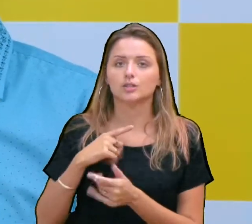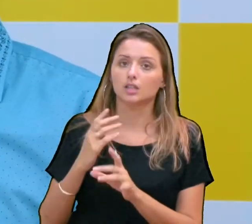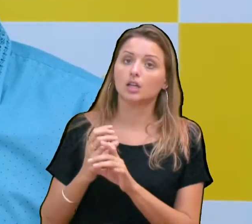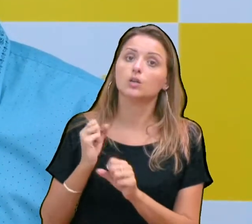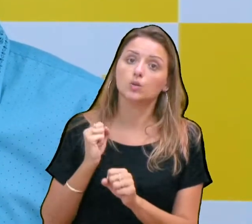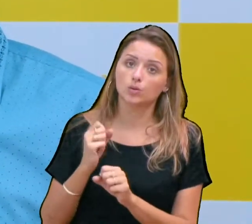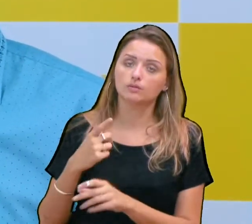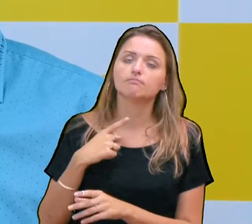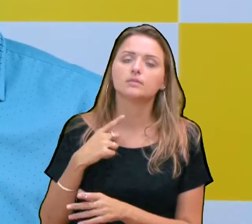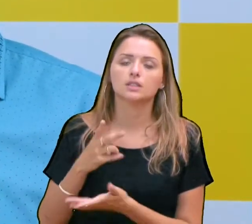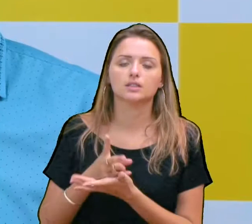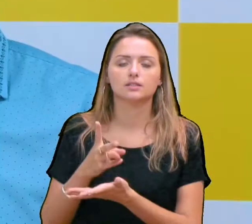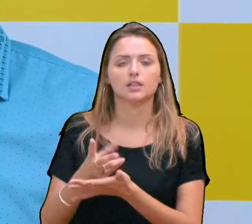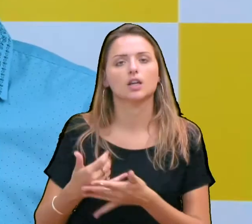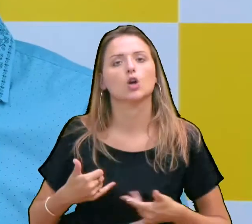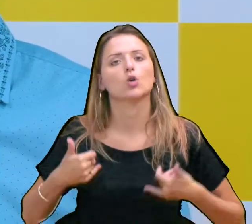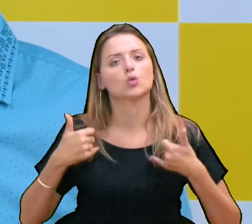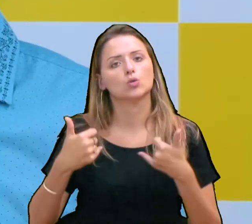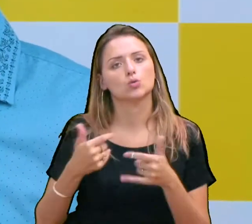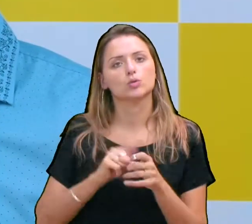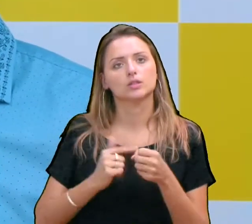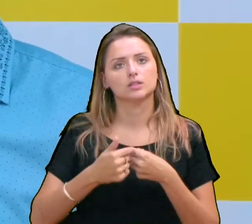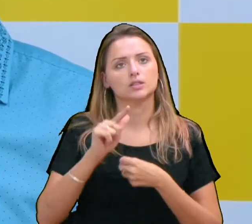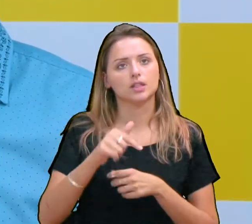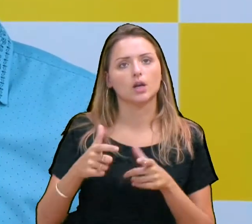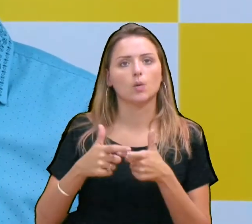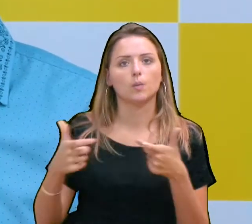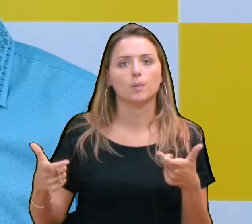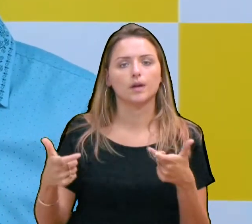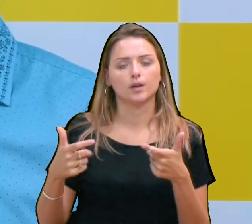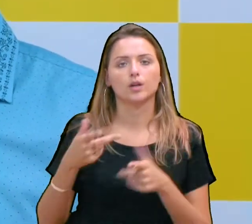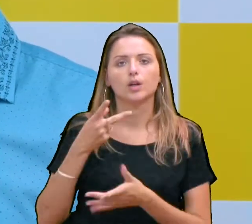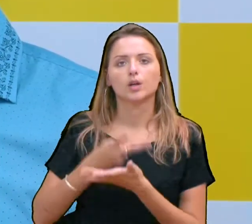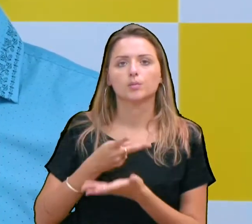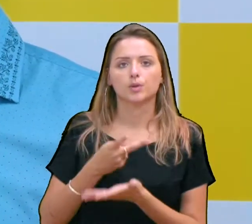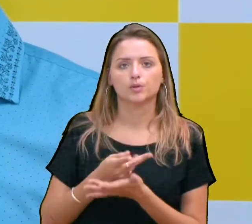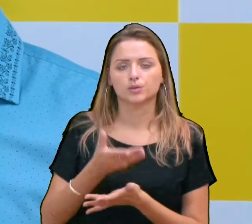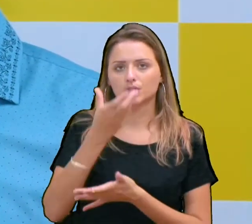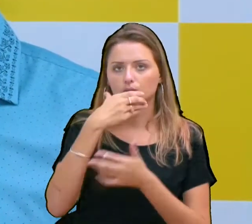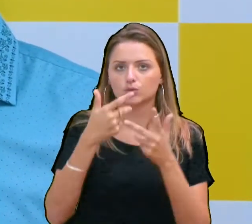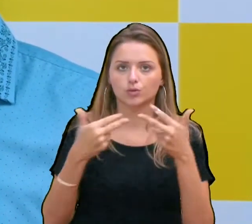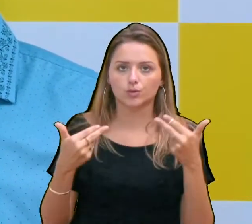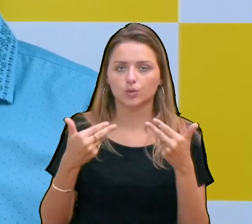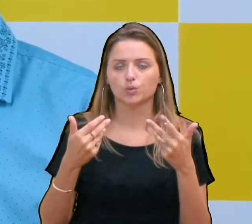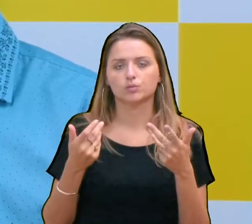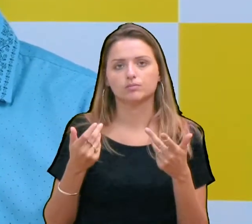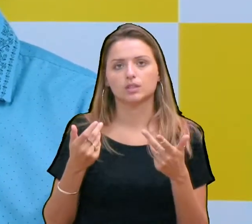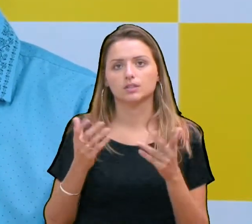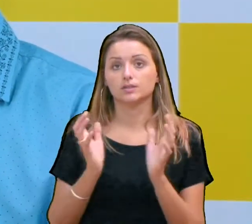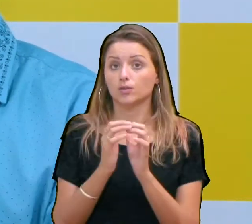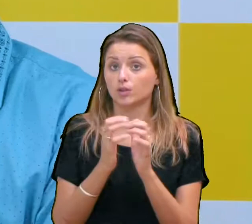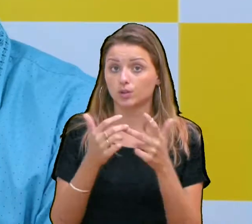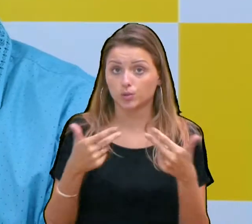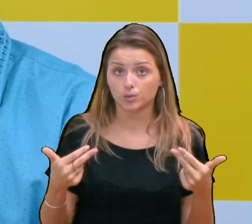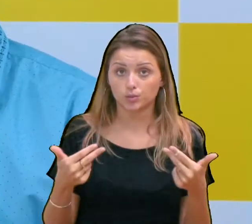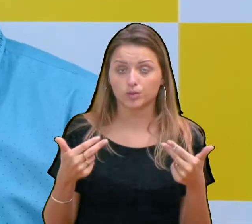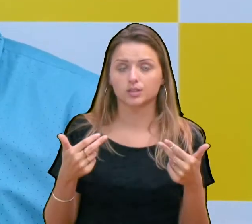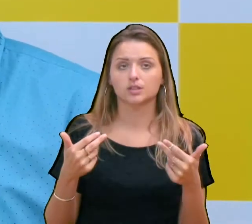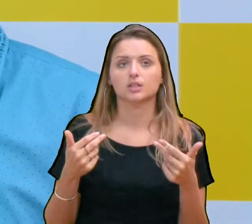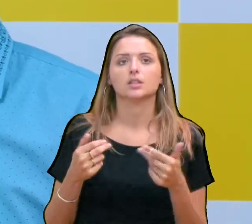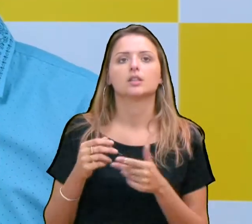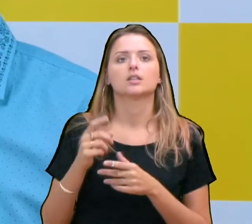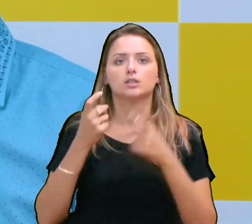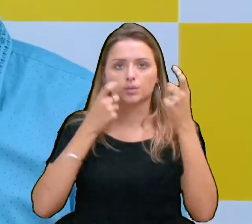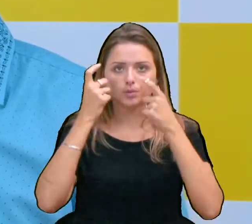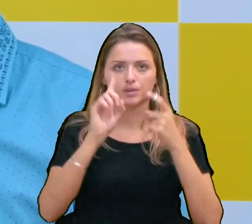que continue orgulhando o nosso município, que é o maior produtor de hortifrutícola do estado. Então é uma preocupação muito voltada em cima disso, mas não